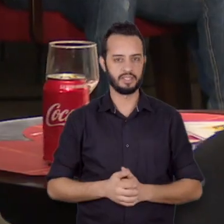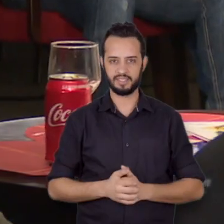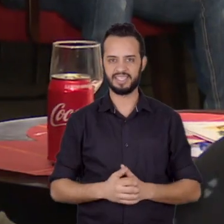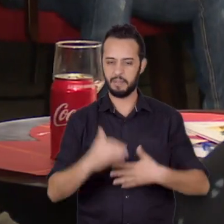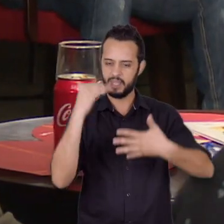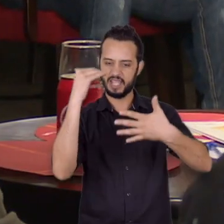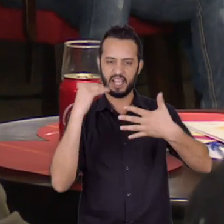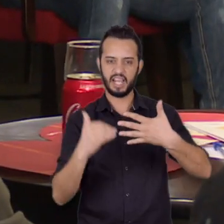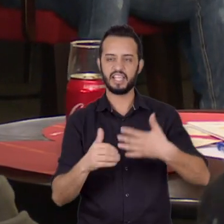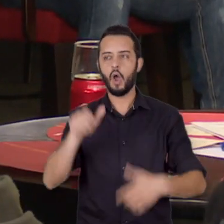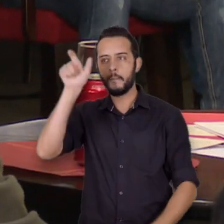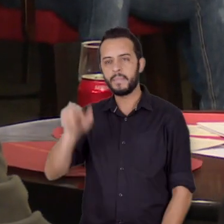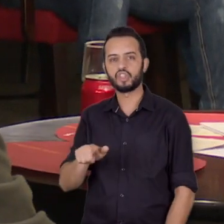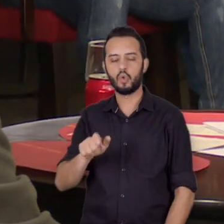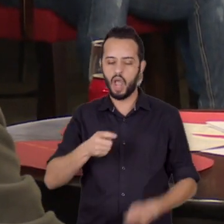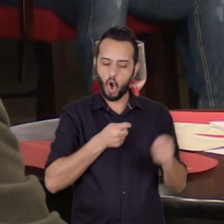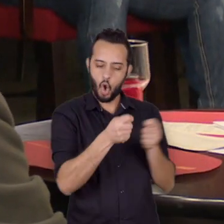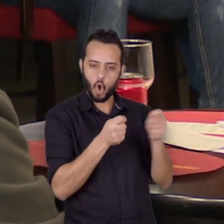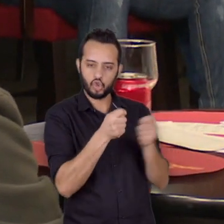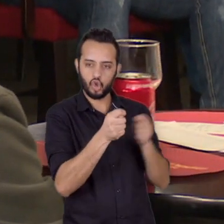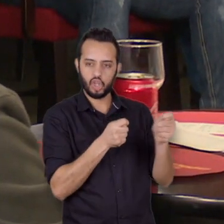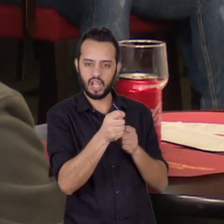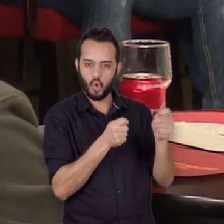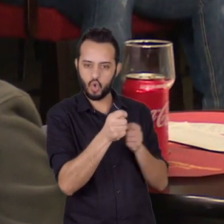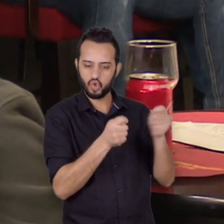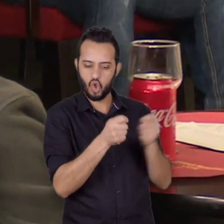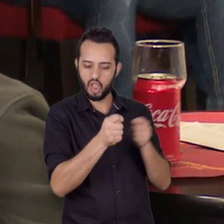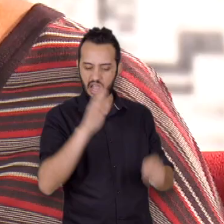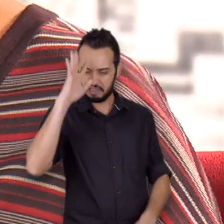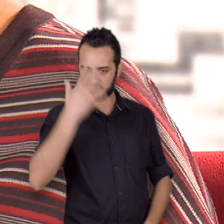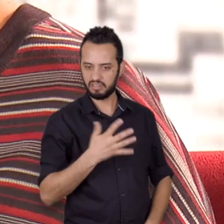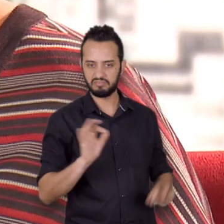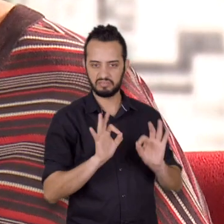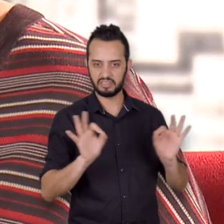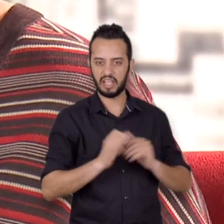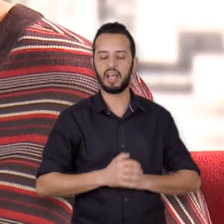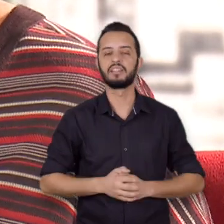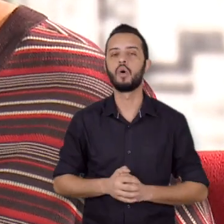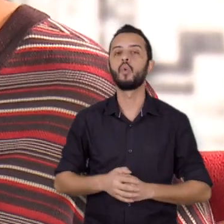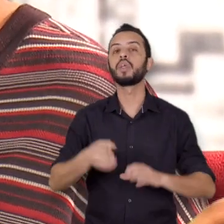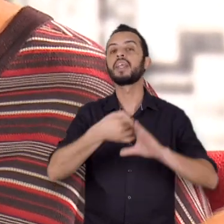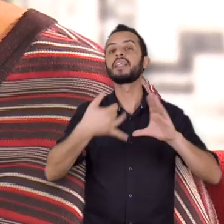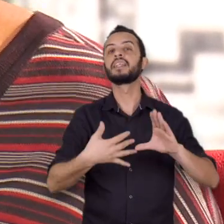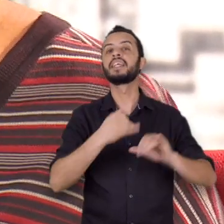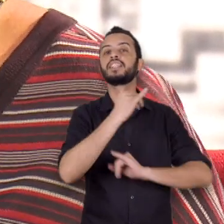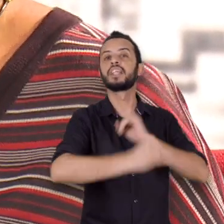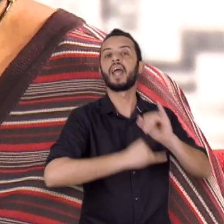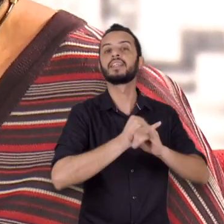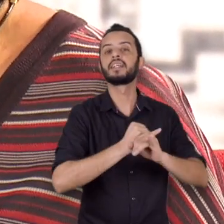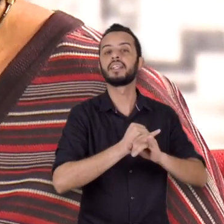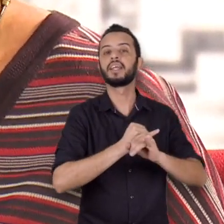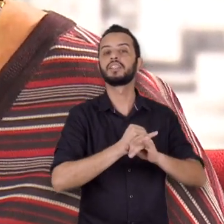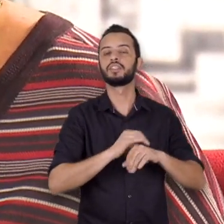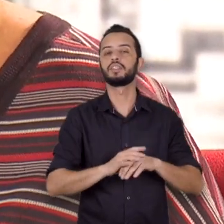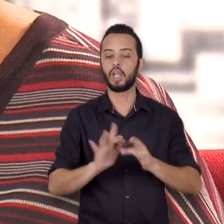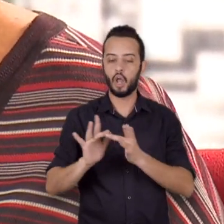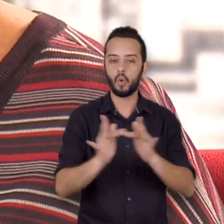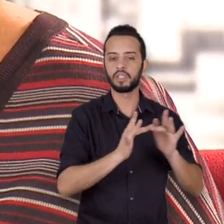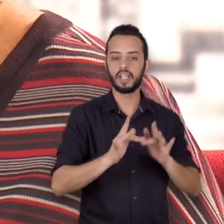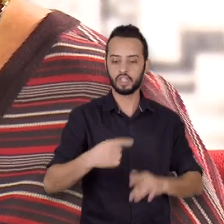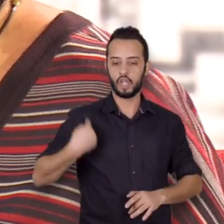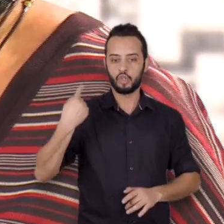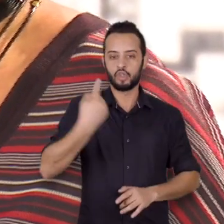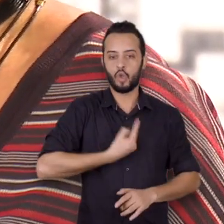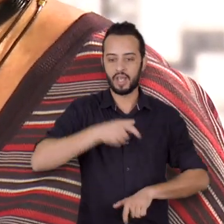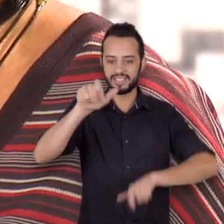piramidal, sem um pai que decide. O que caracteriza a rede como estrutura, como modelo? Ela é marcada por nós